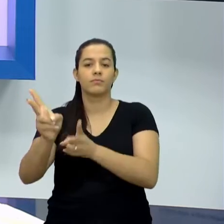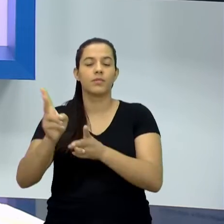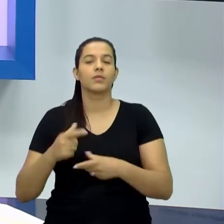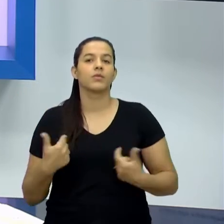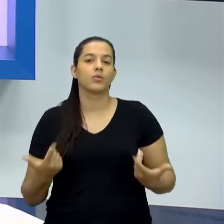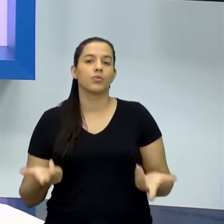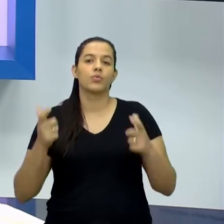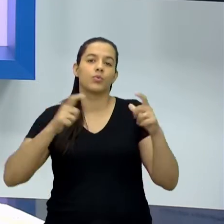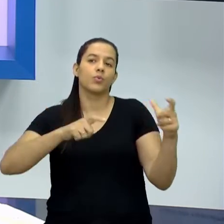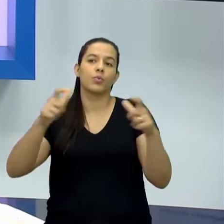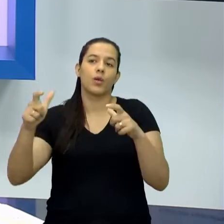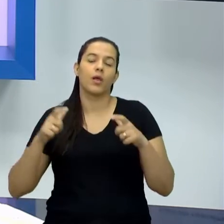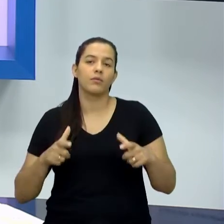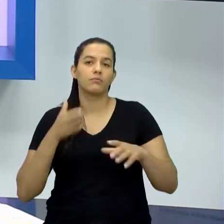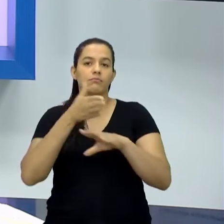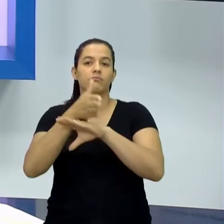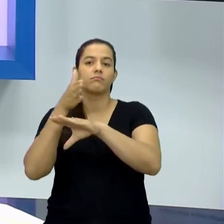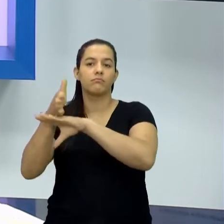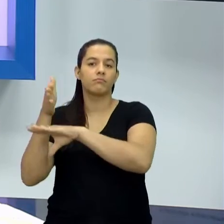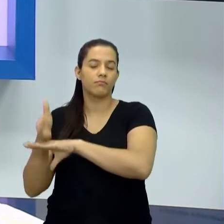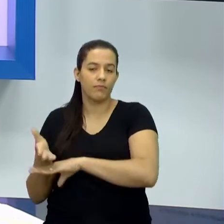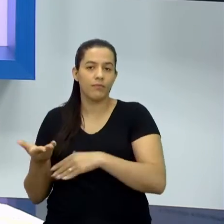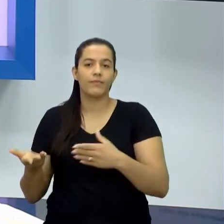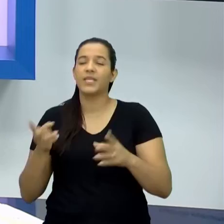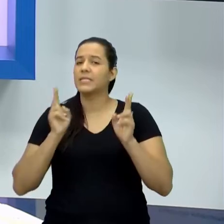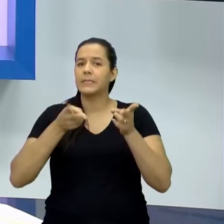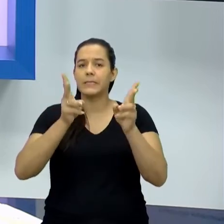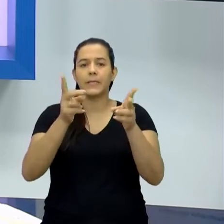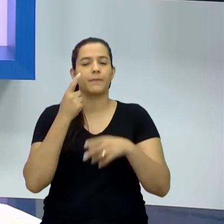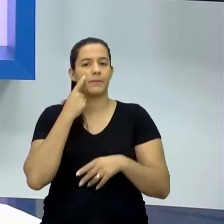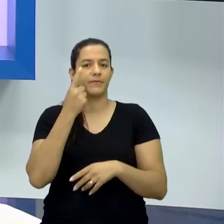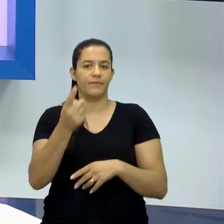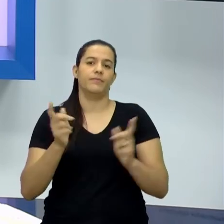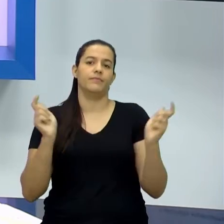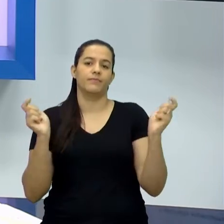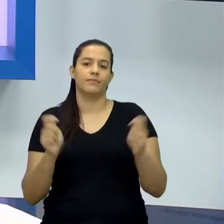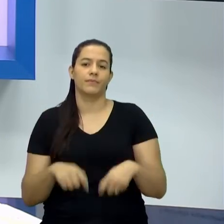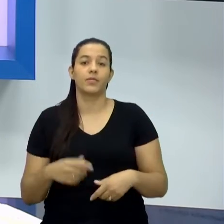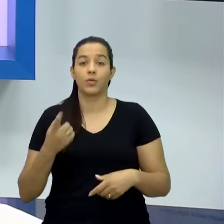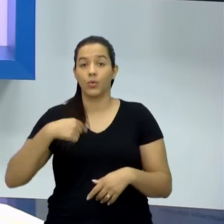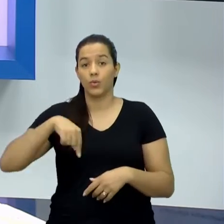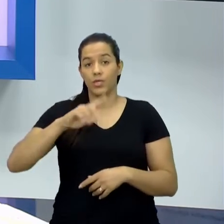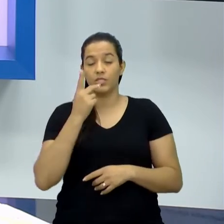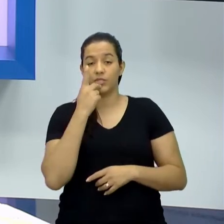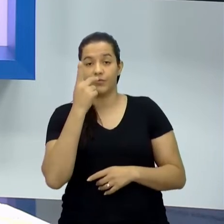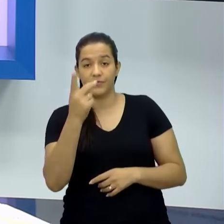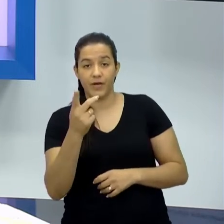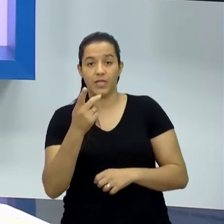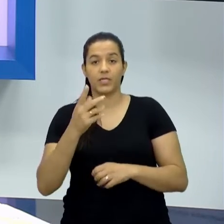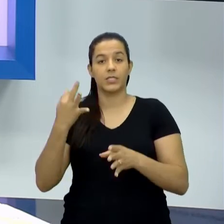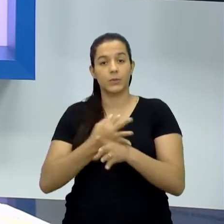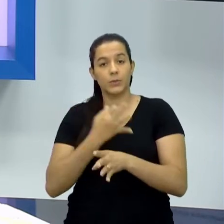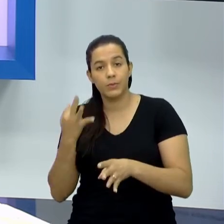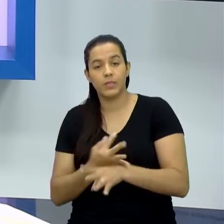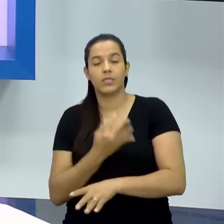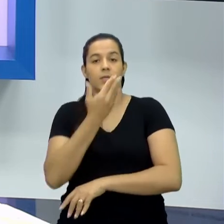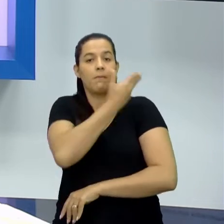que frequentamos, né? Então quando a gente trata aqui a questão da intolerância, do preconceito,